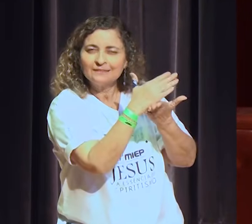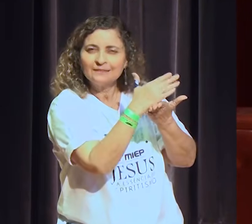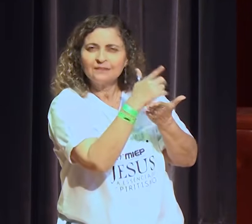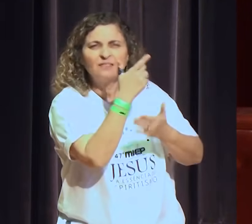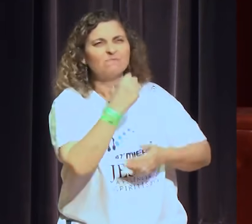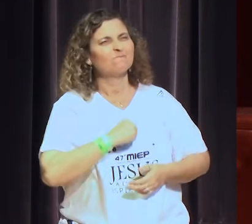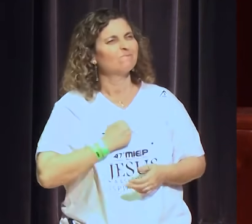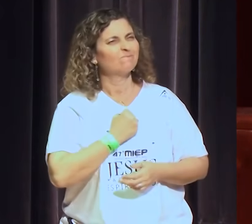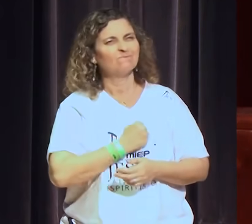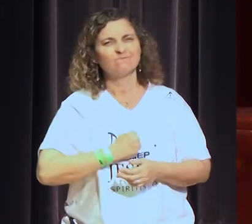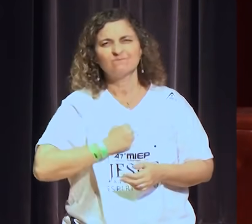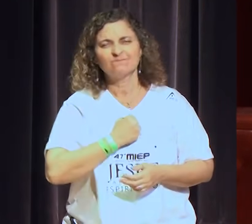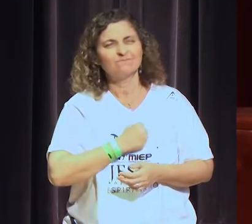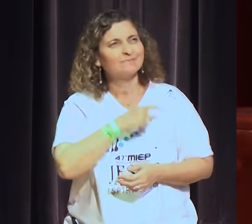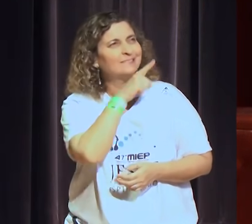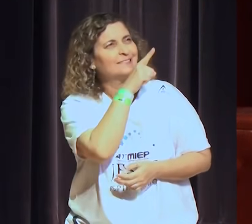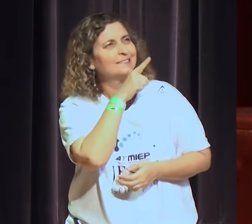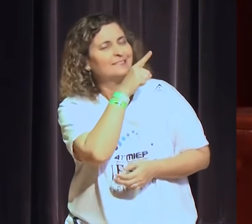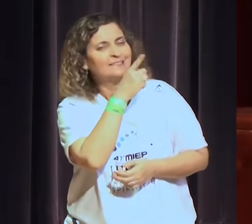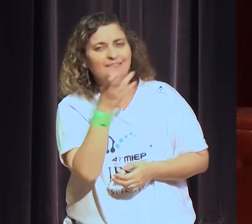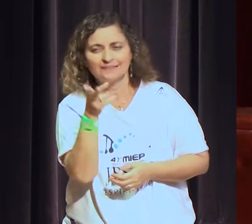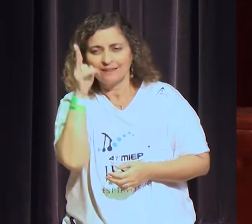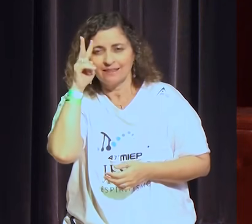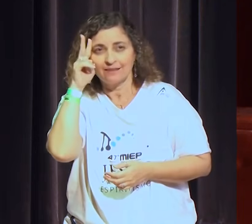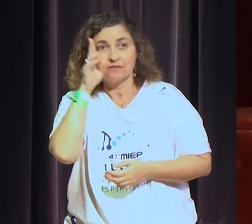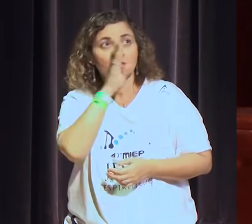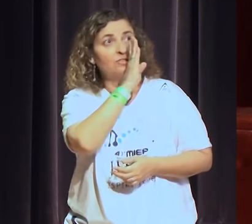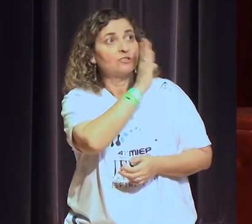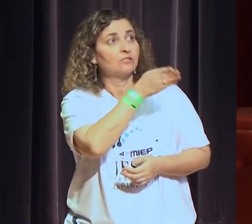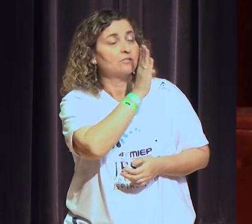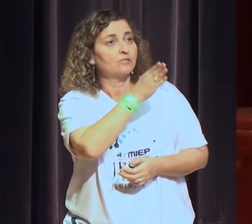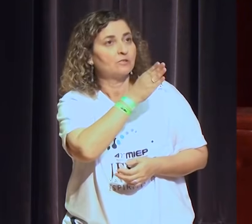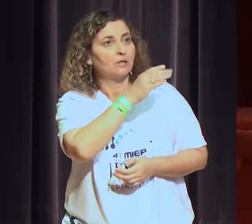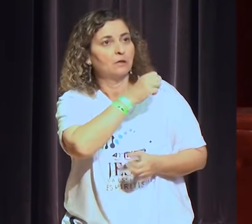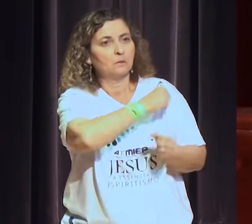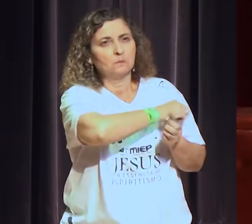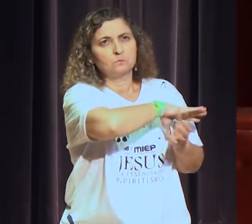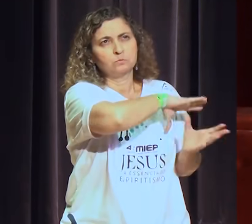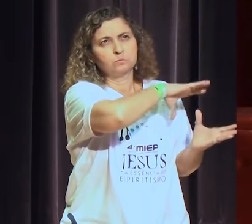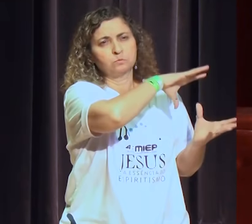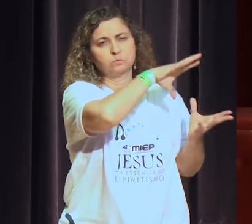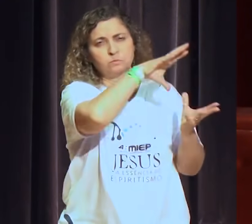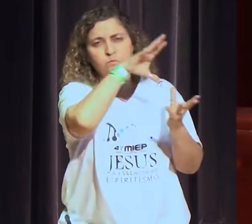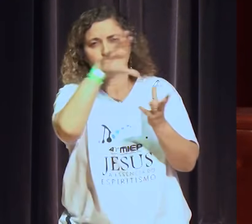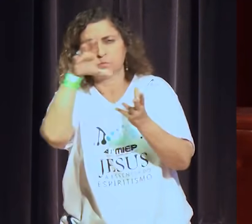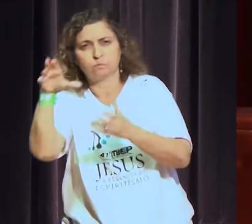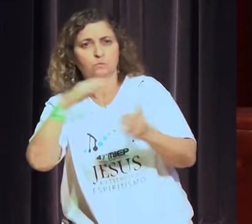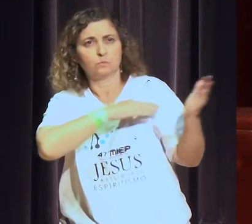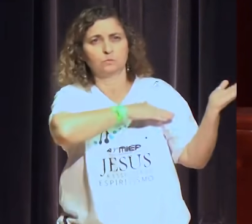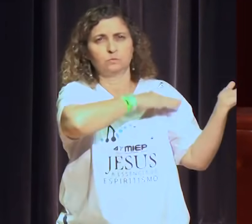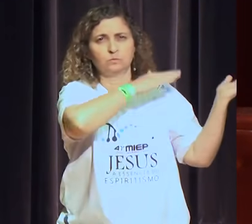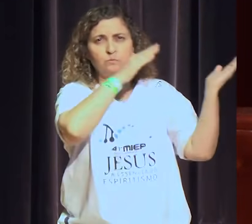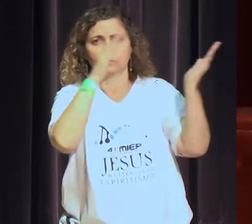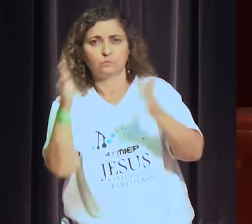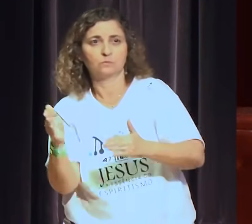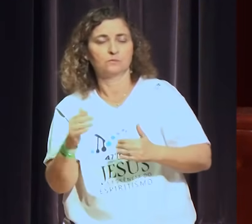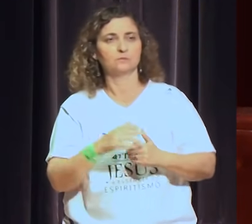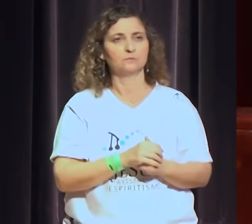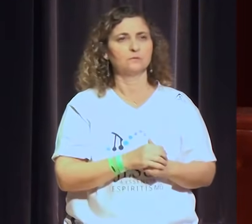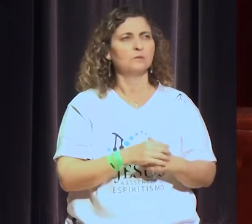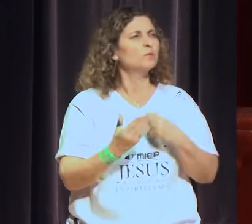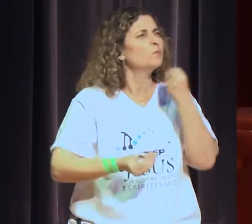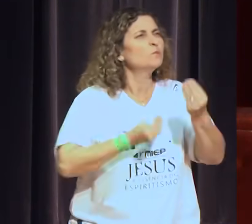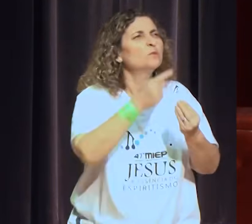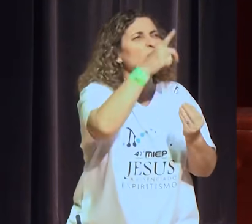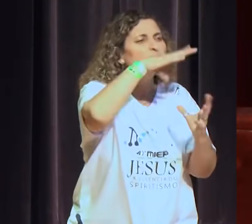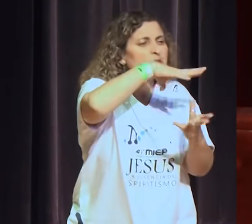construímos? Bacana aquilo, né? Tenho uma saudade daquele planeta. Mas ele completou o ciclo evolutivo